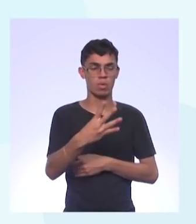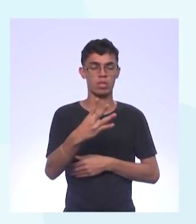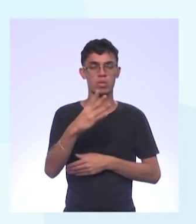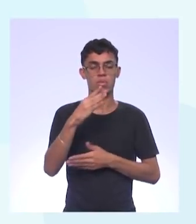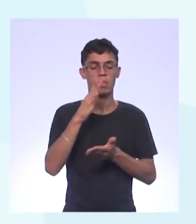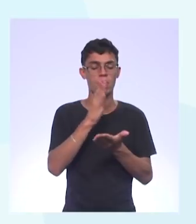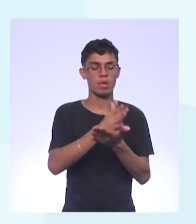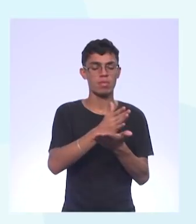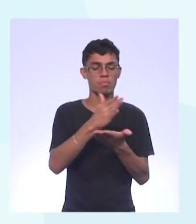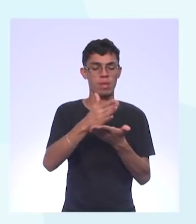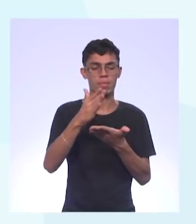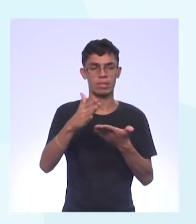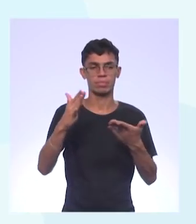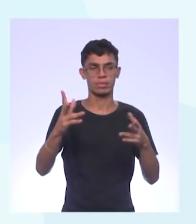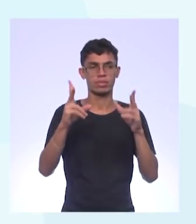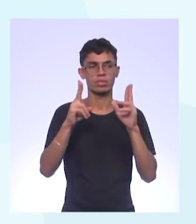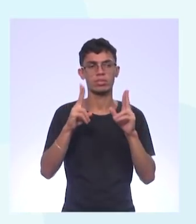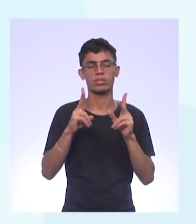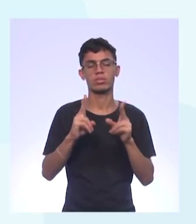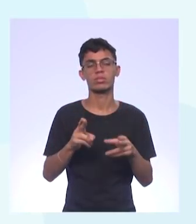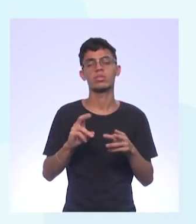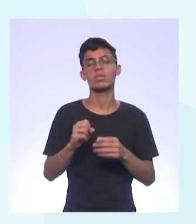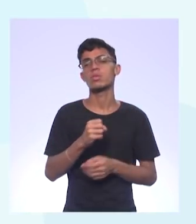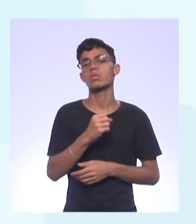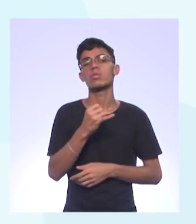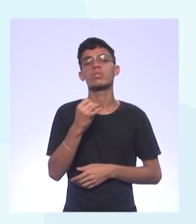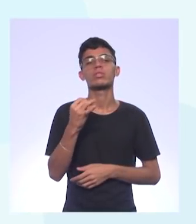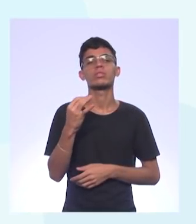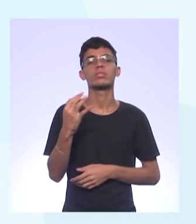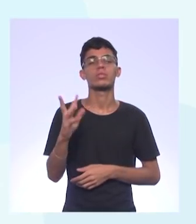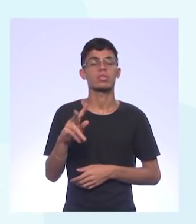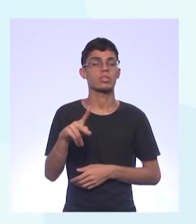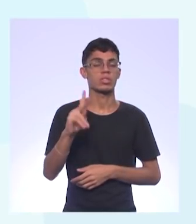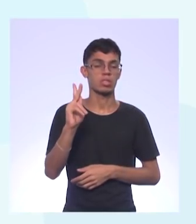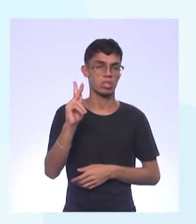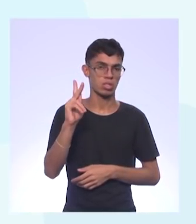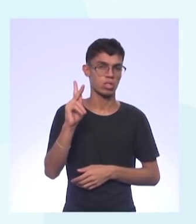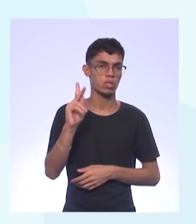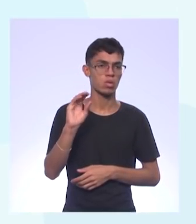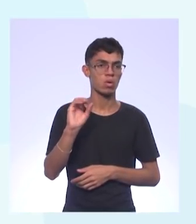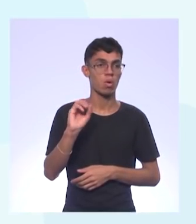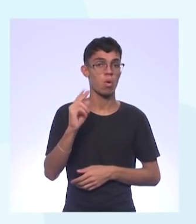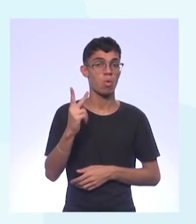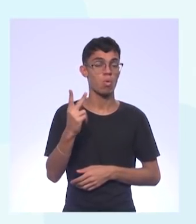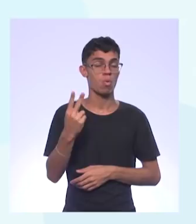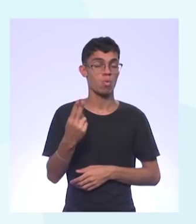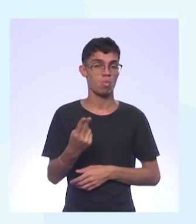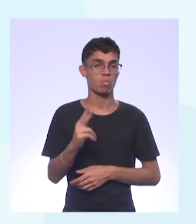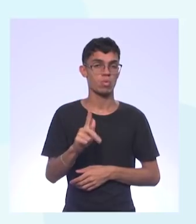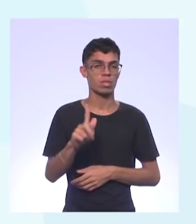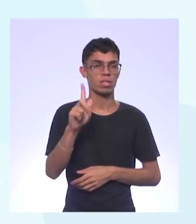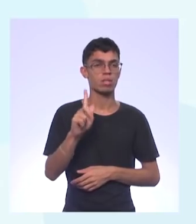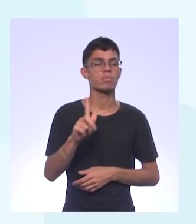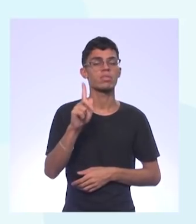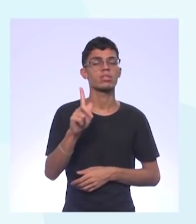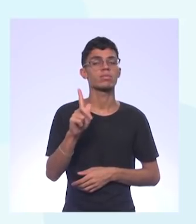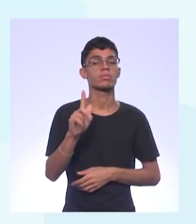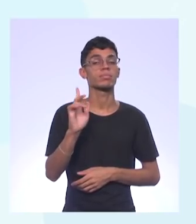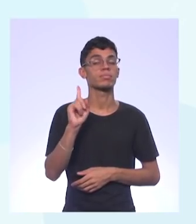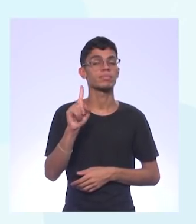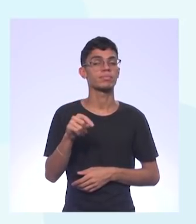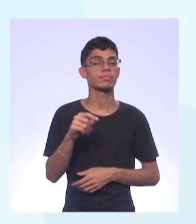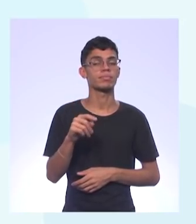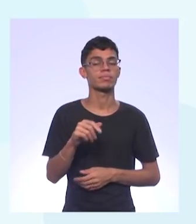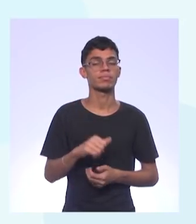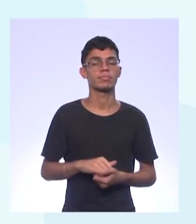iguais quantos quilos ou gramas Elas serão Eu quero só falar para vocês sobre